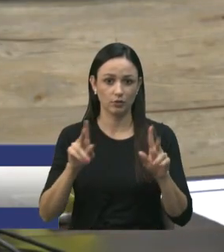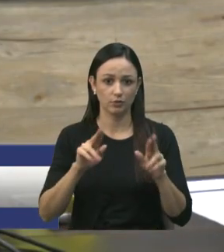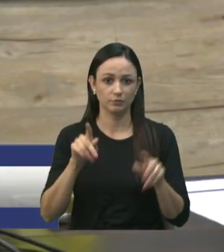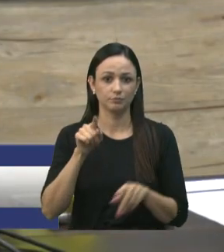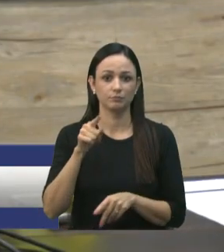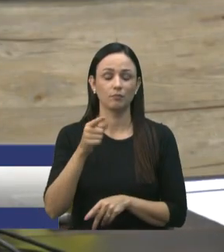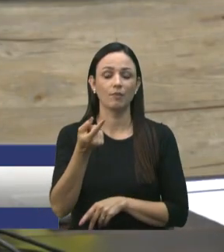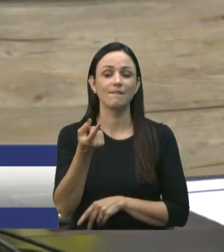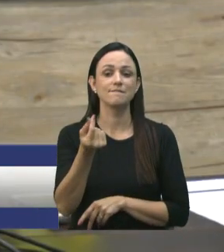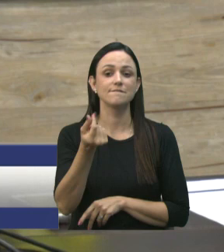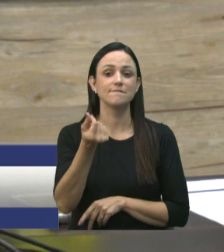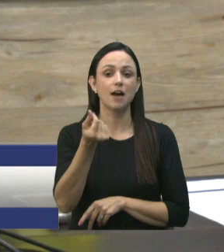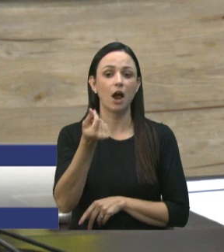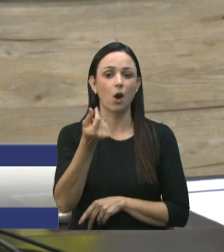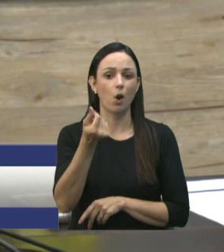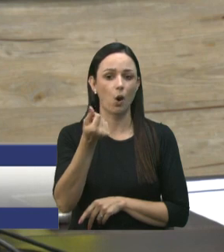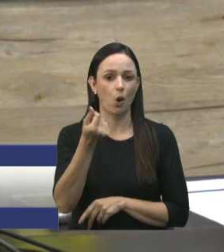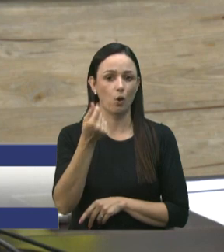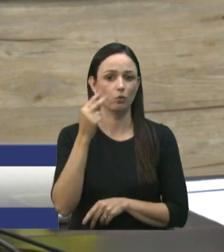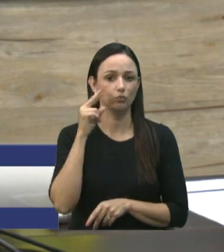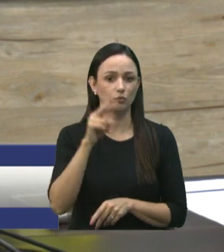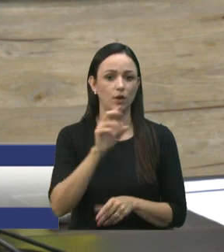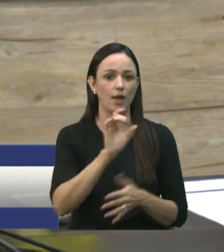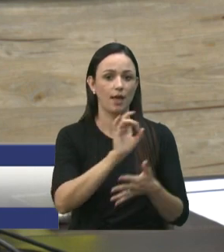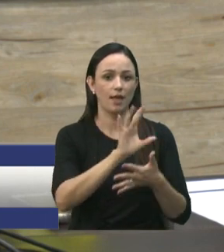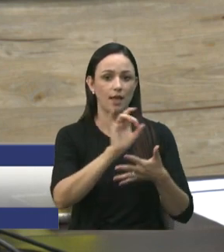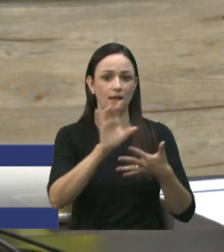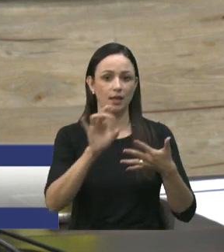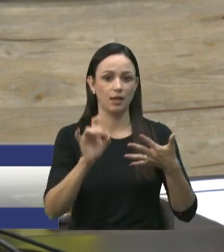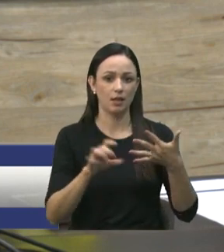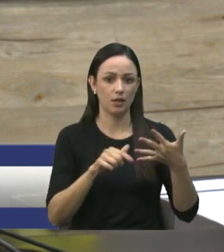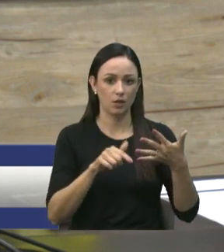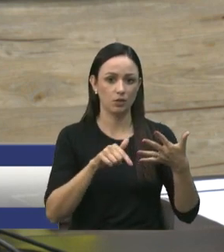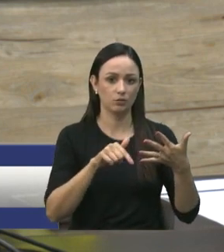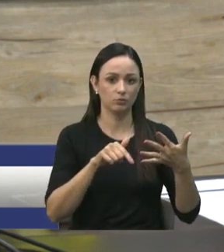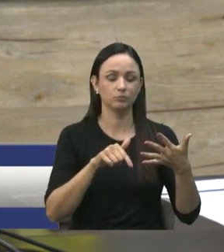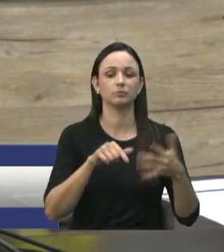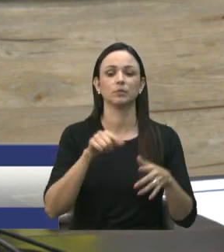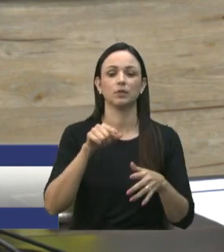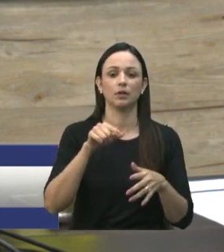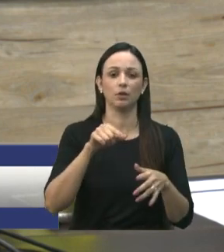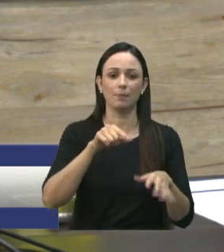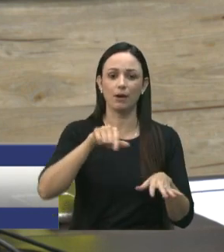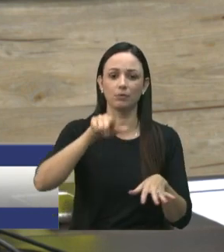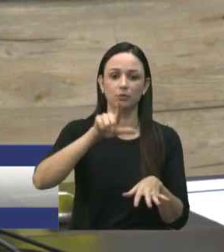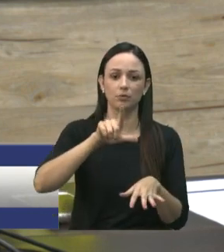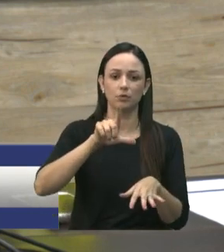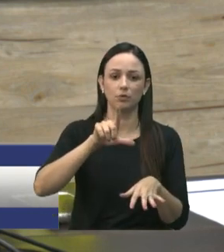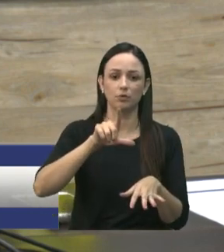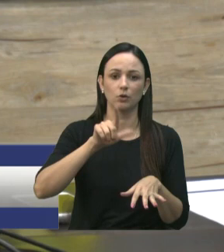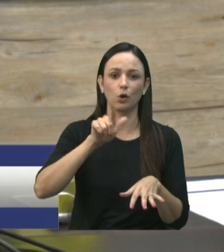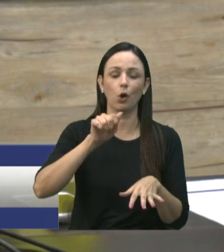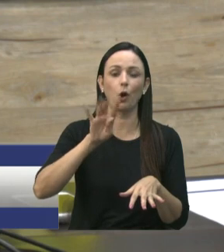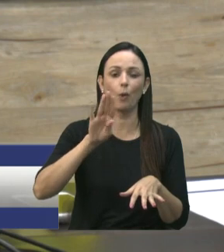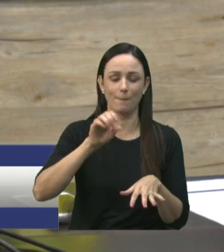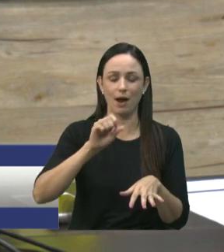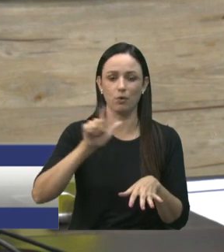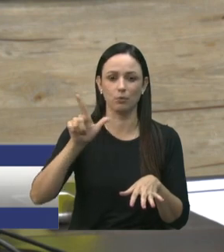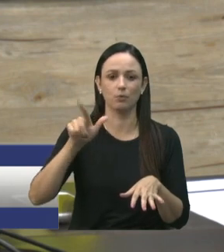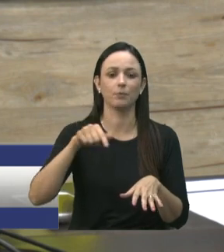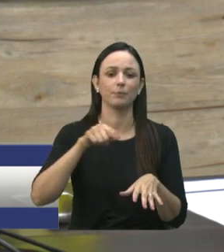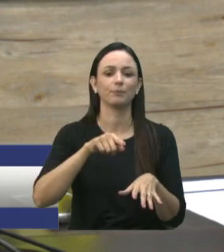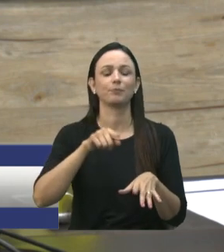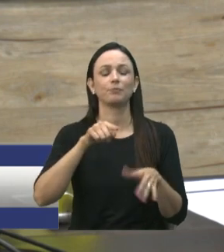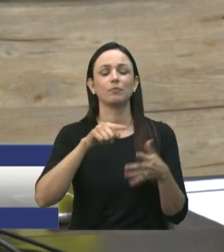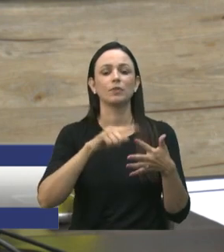vocês vão encontrar de forma discriminada por secretaria é o global que cada secretaria tem. O investimento é só aquilo que